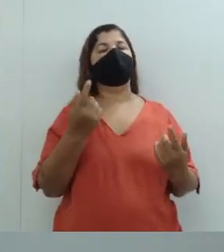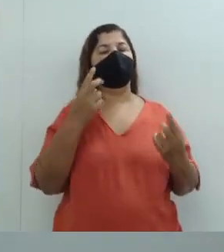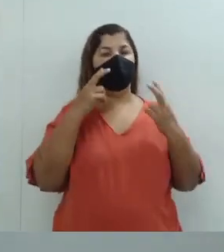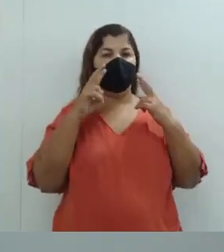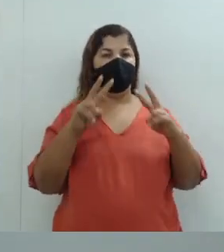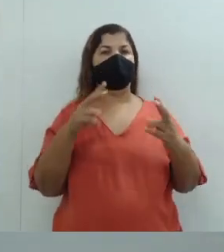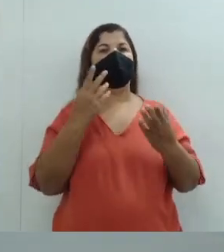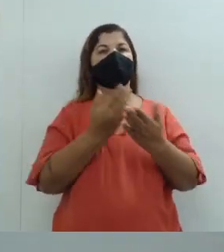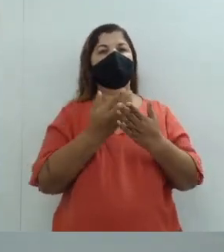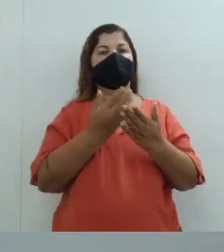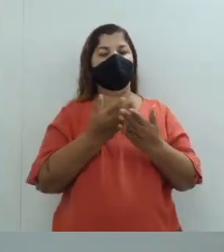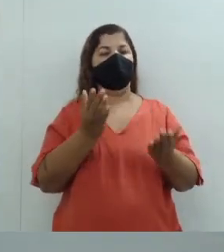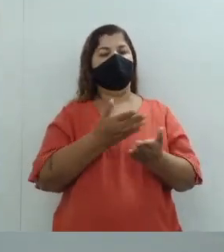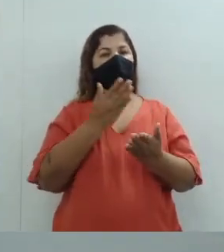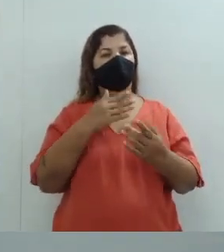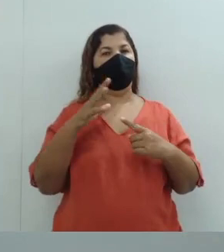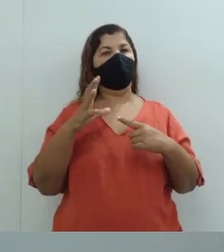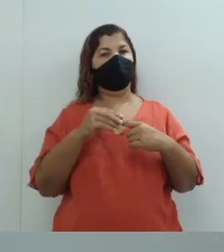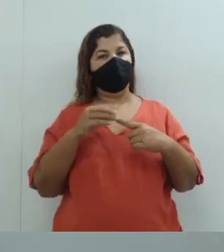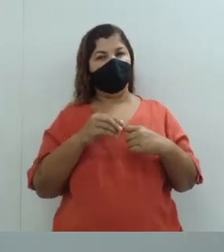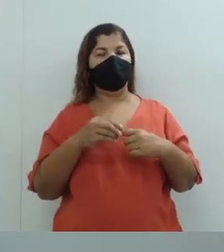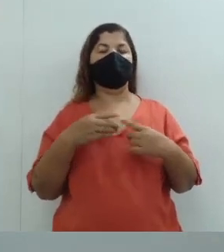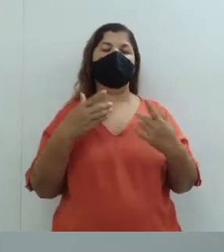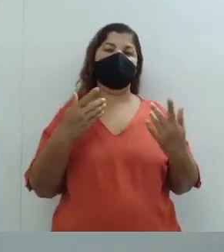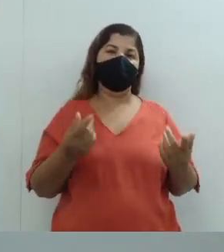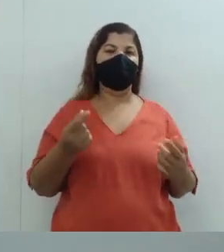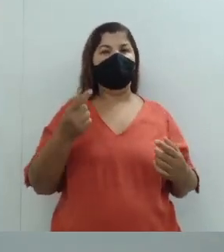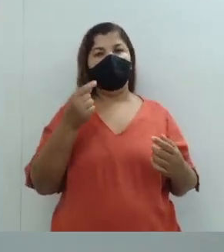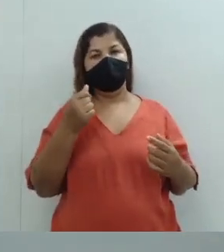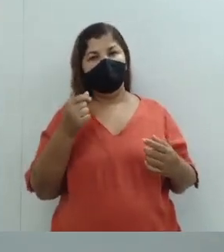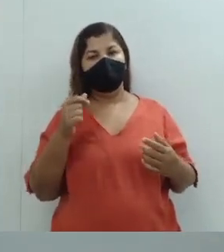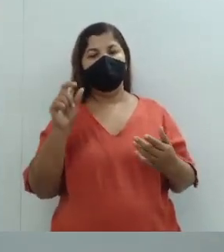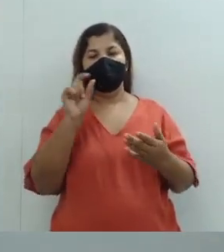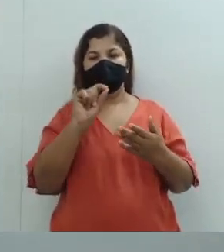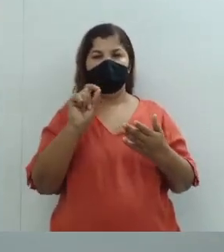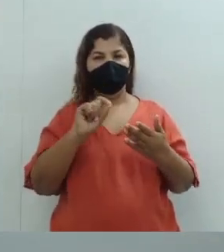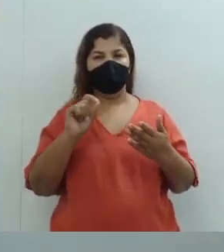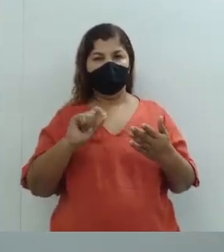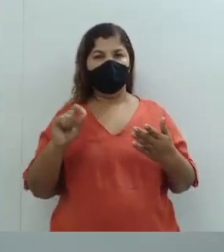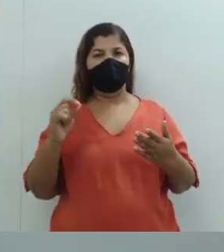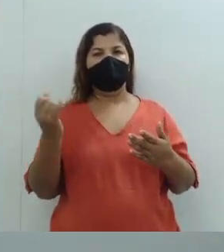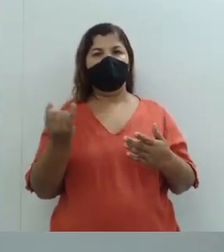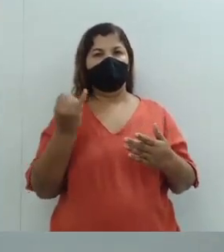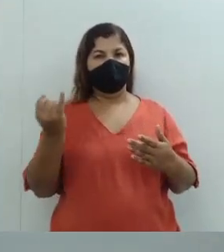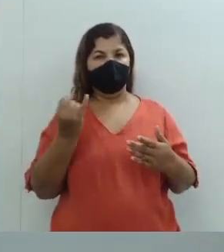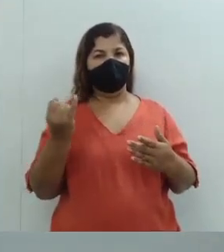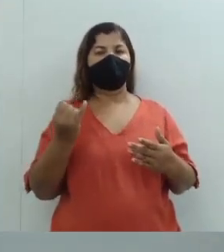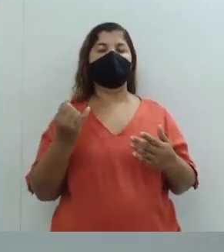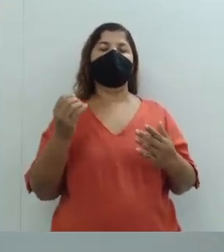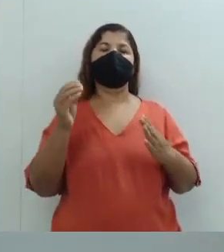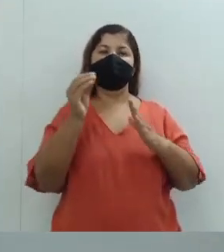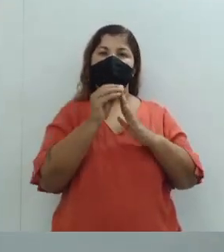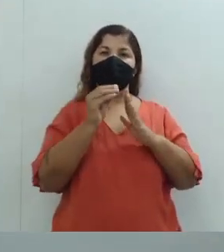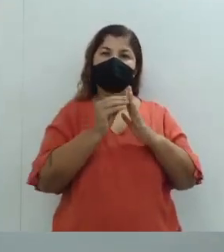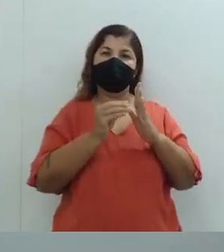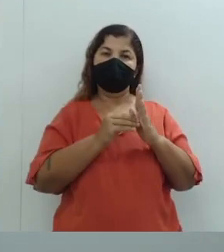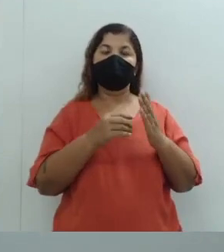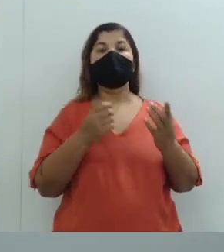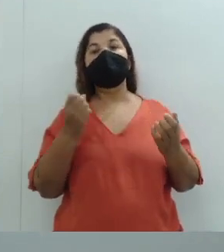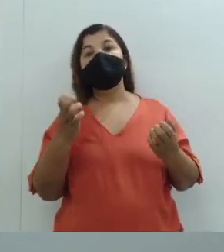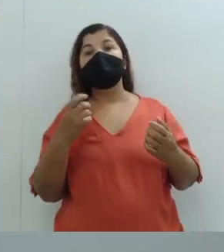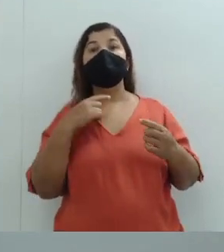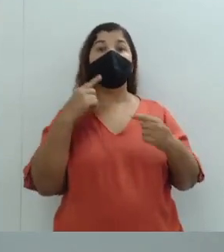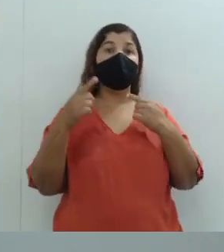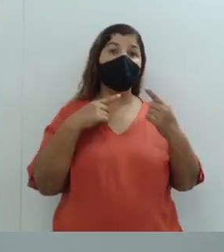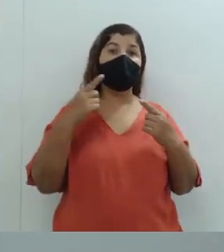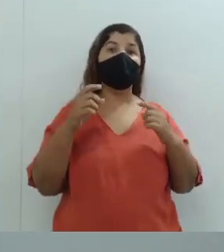seu caderno, pegue o seu lápis, pegue a sua caneta. É importante fazer anotações, é importante fazer observações e alguma dúvida que você tiver,